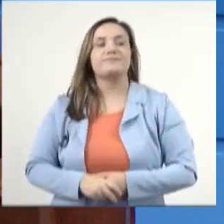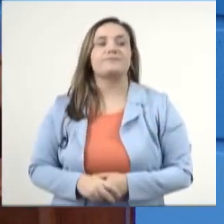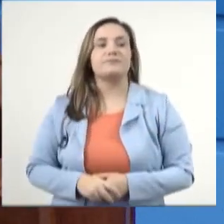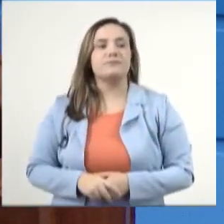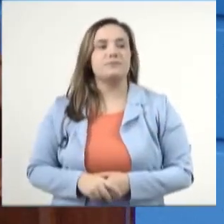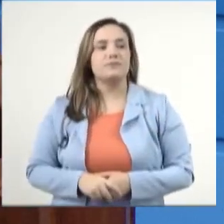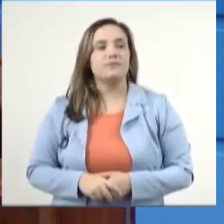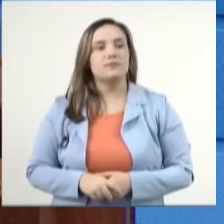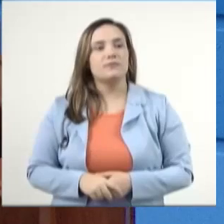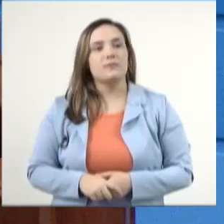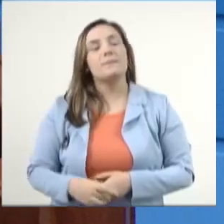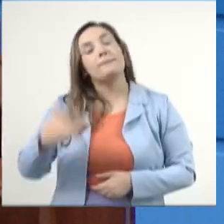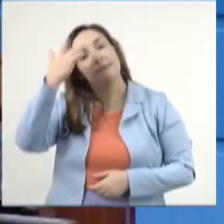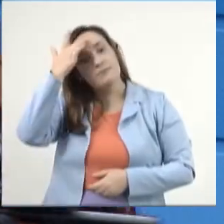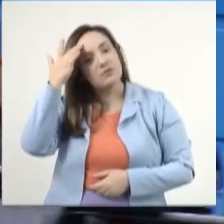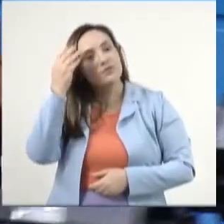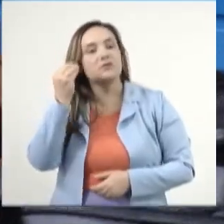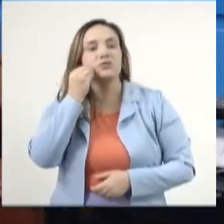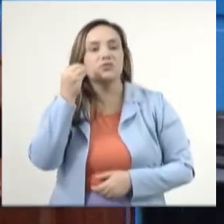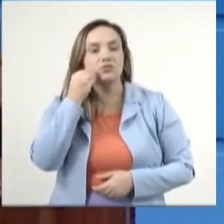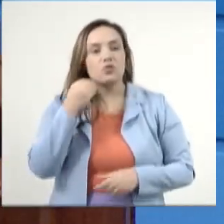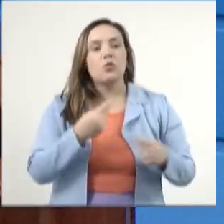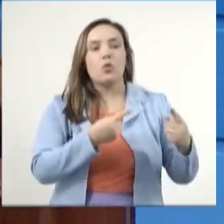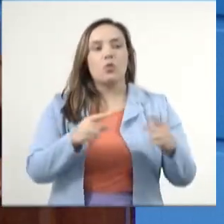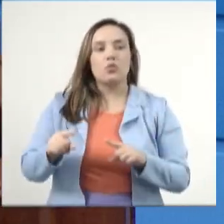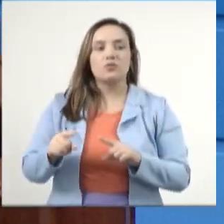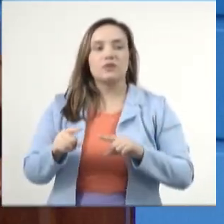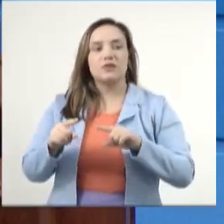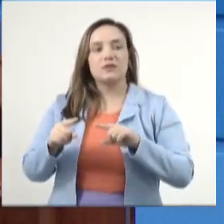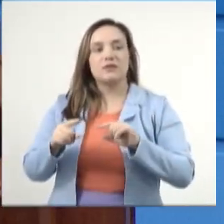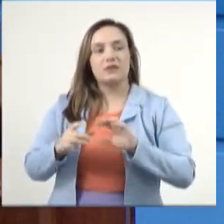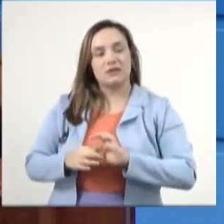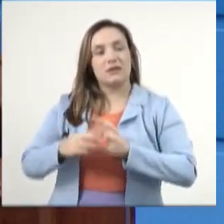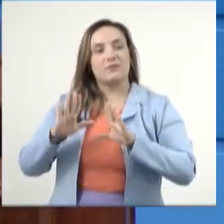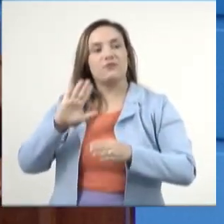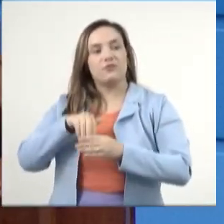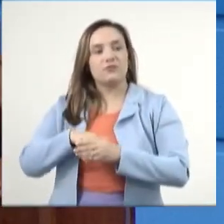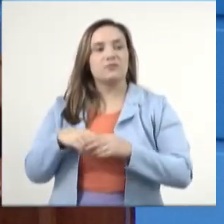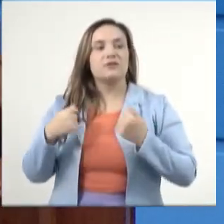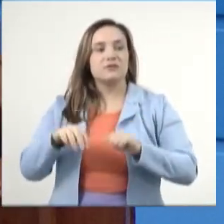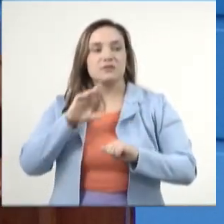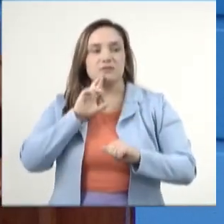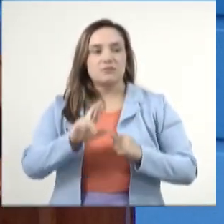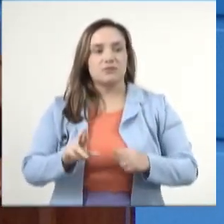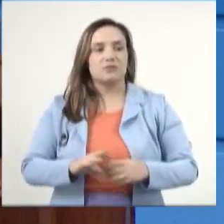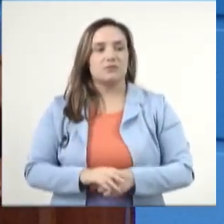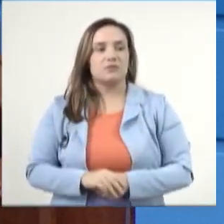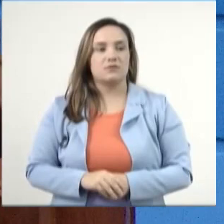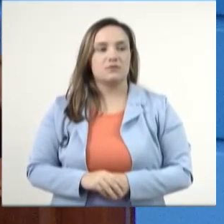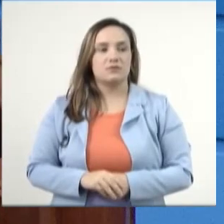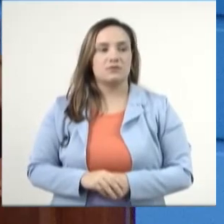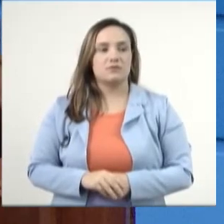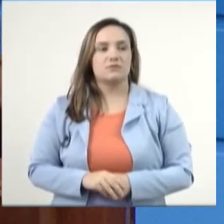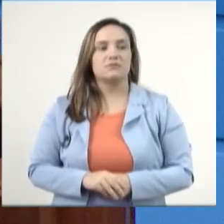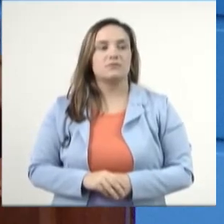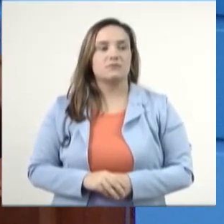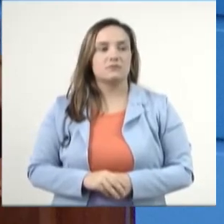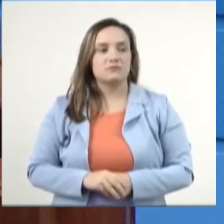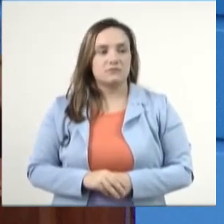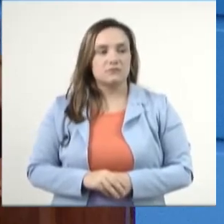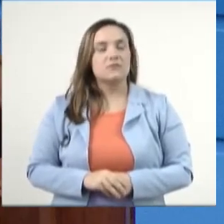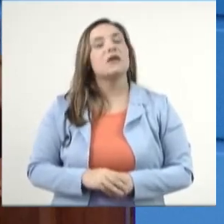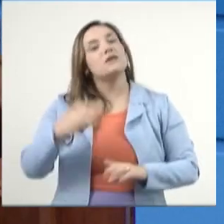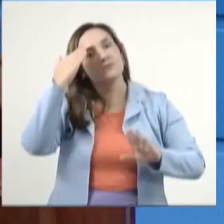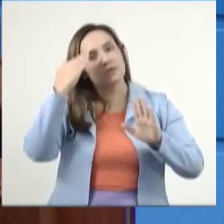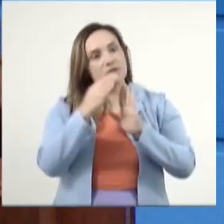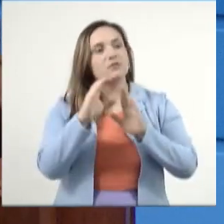Quem atentou contra a democracia no país tem que responder por isso, de acordo com a